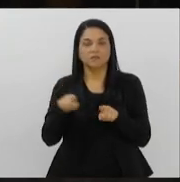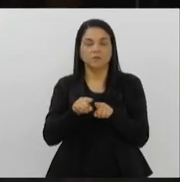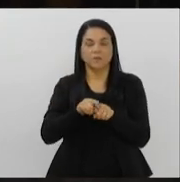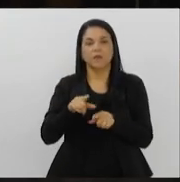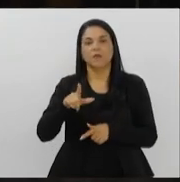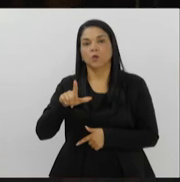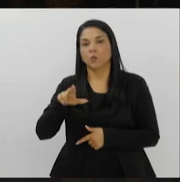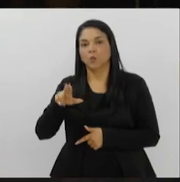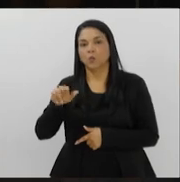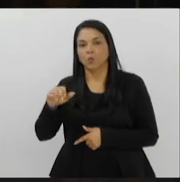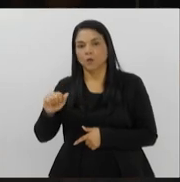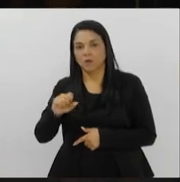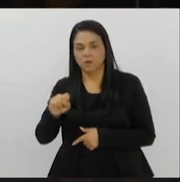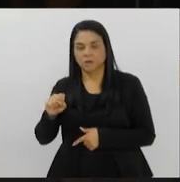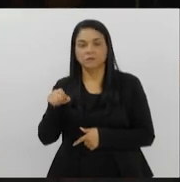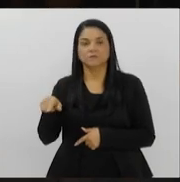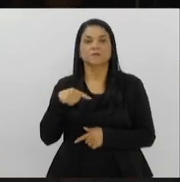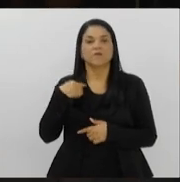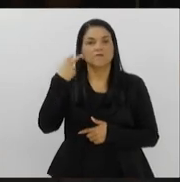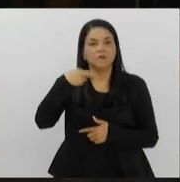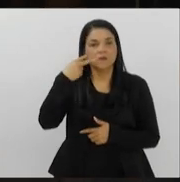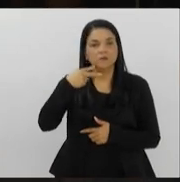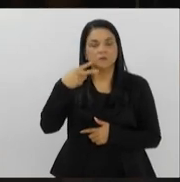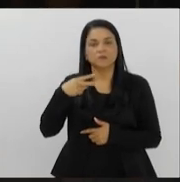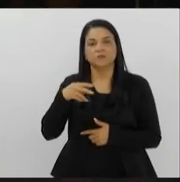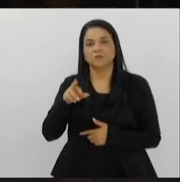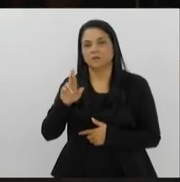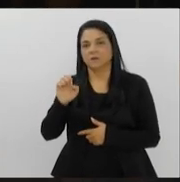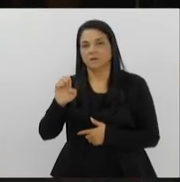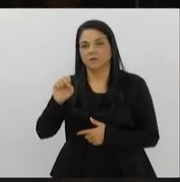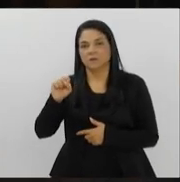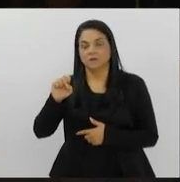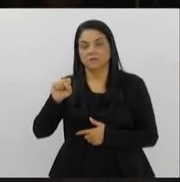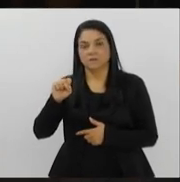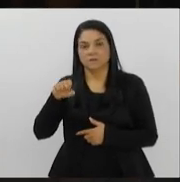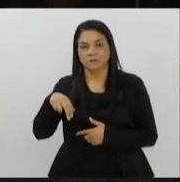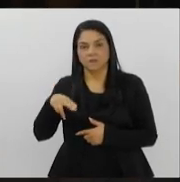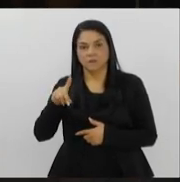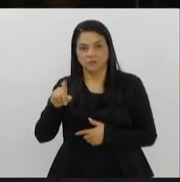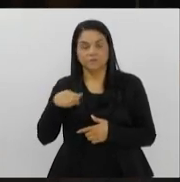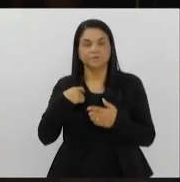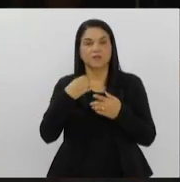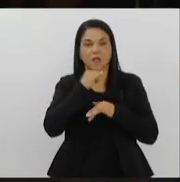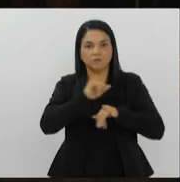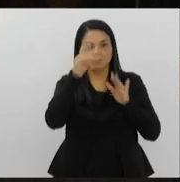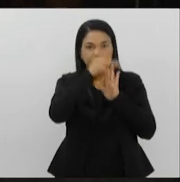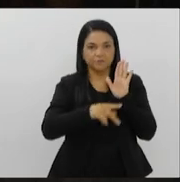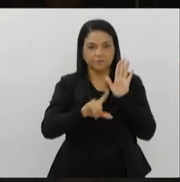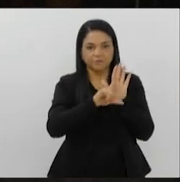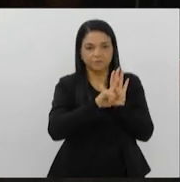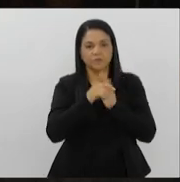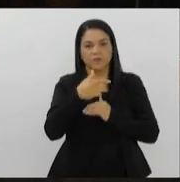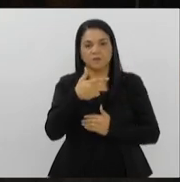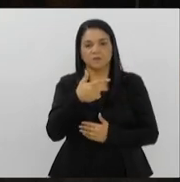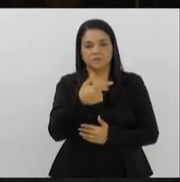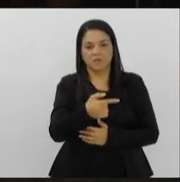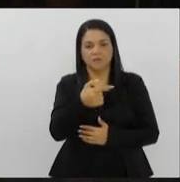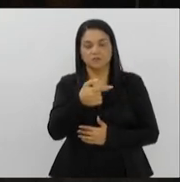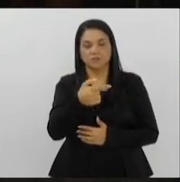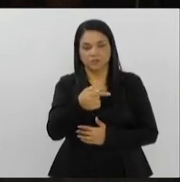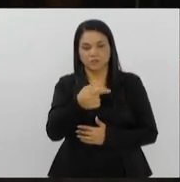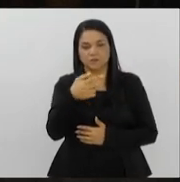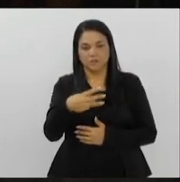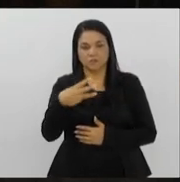sejam muito bem-vindos a esta casa. Anuncio projeto de lei número 733-A de